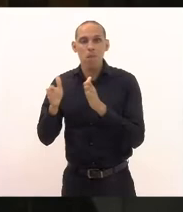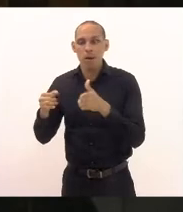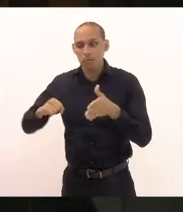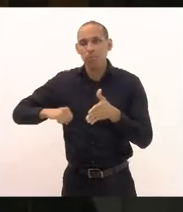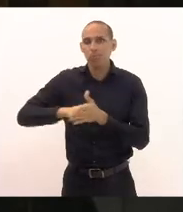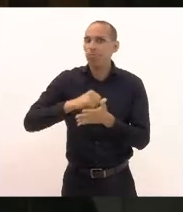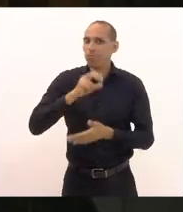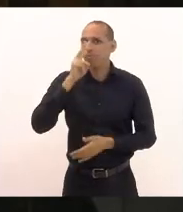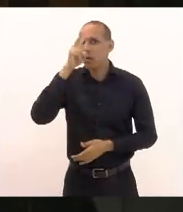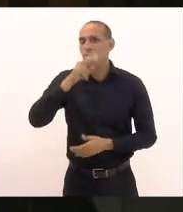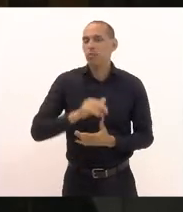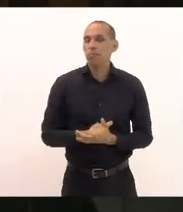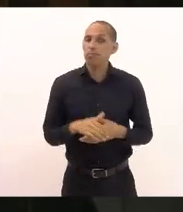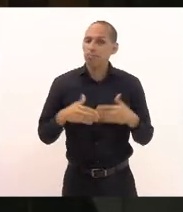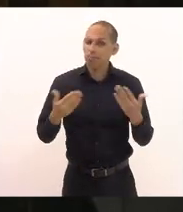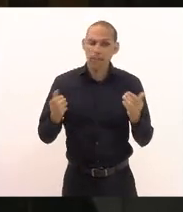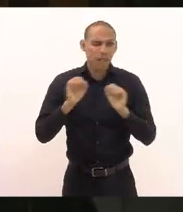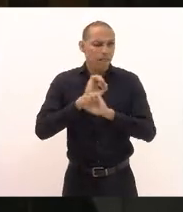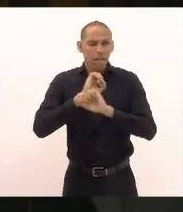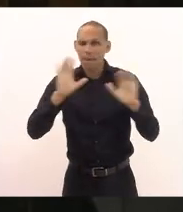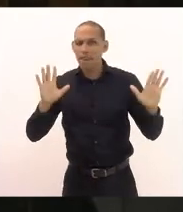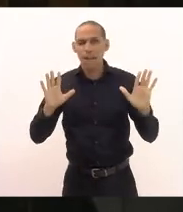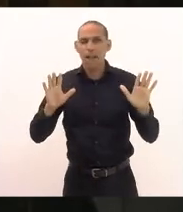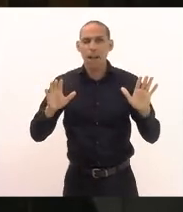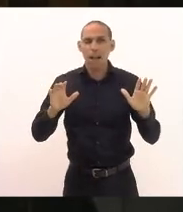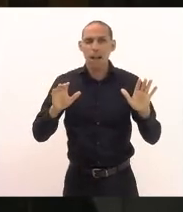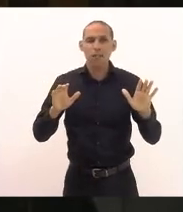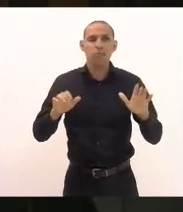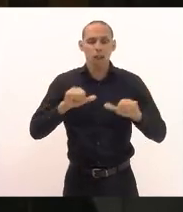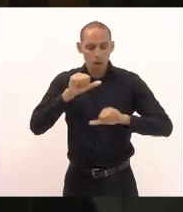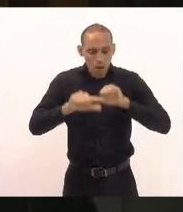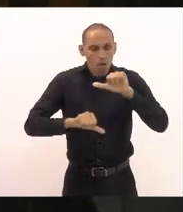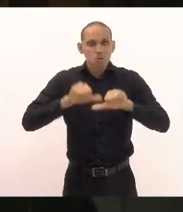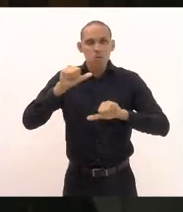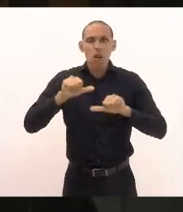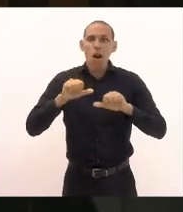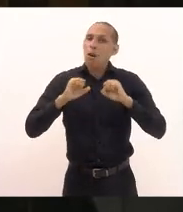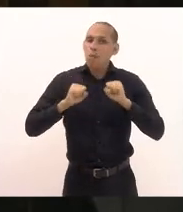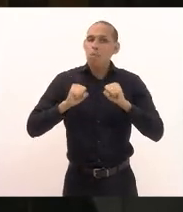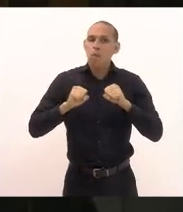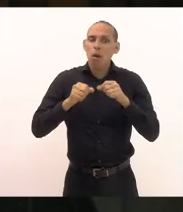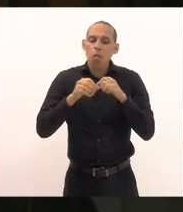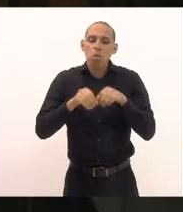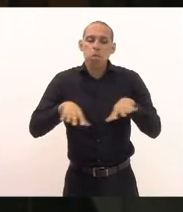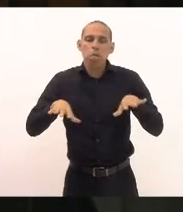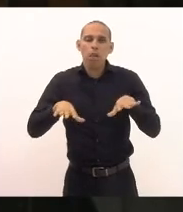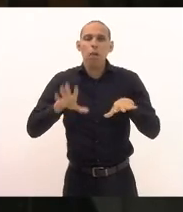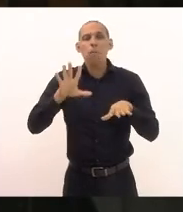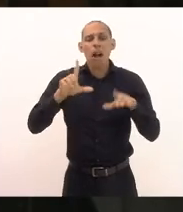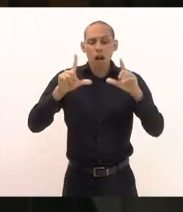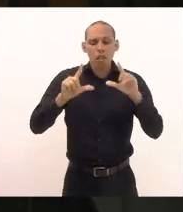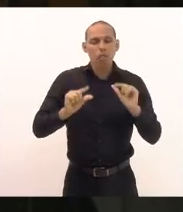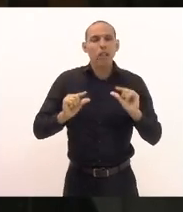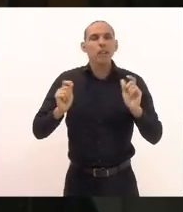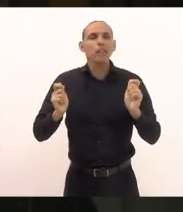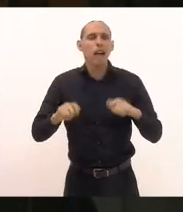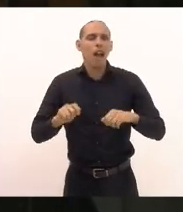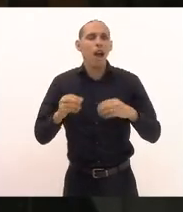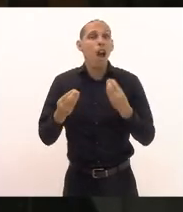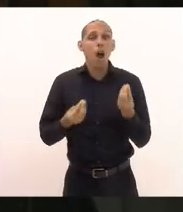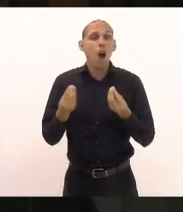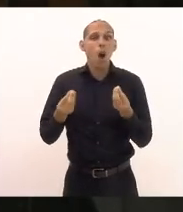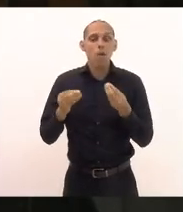É evidente que os malefícios dessa reforma podem ser diminuídos de acordo com a forma que ela